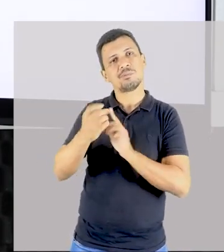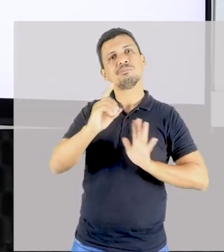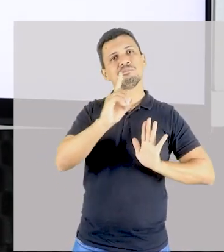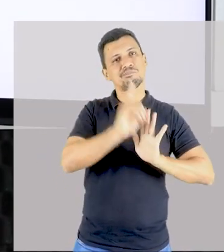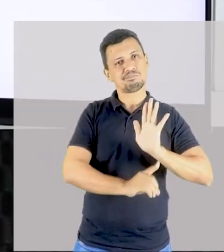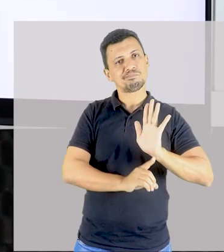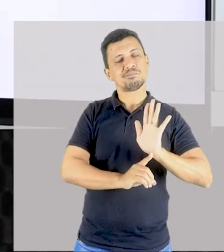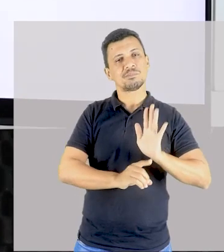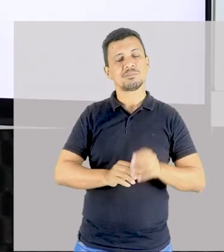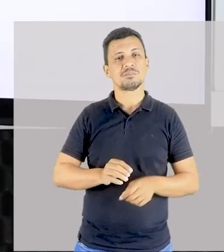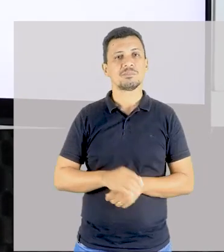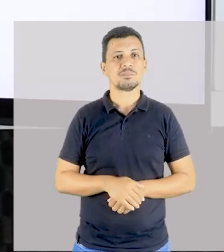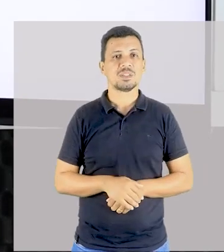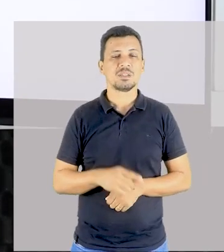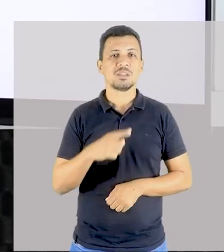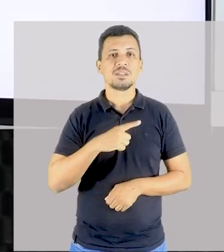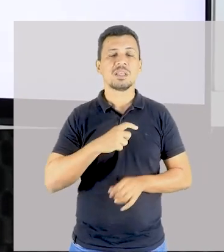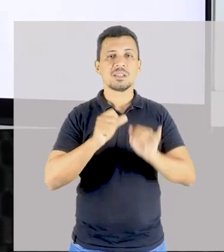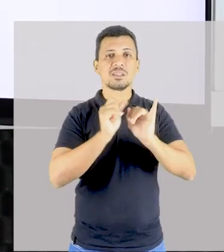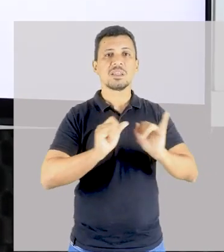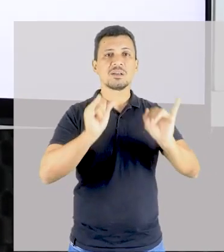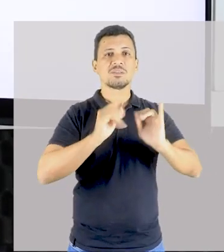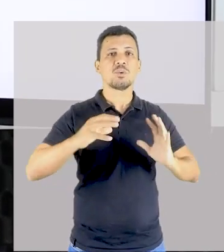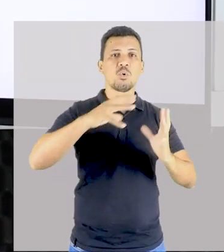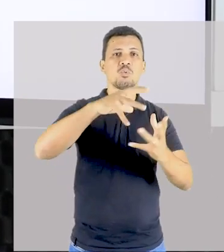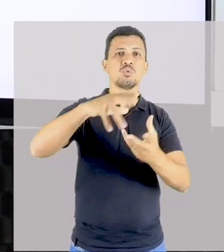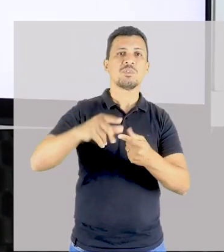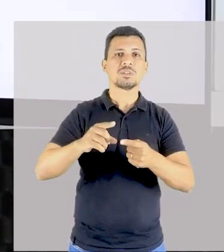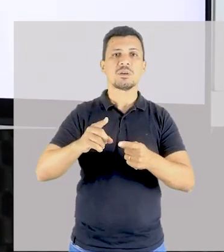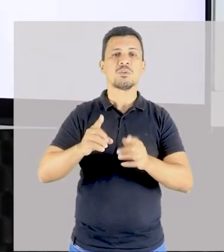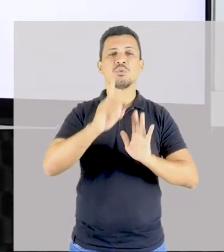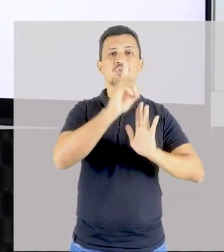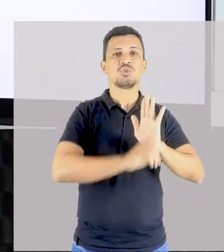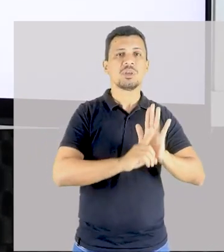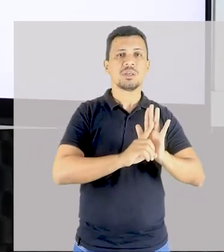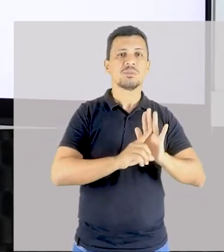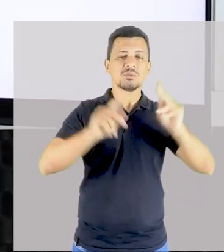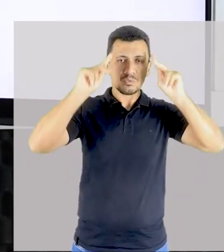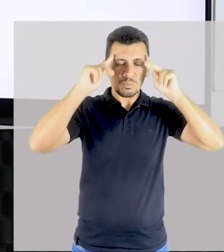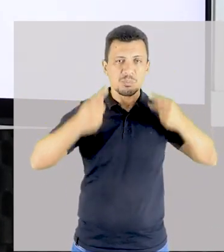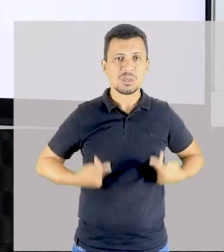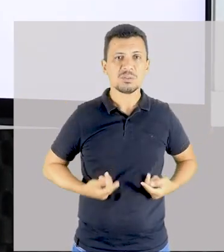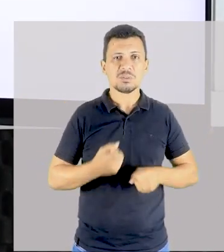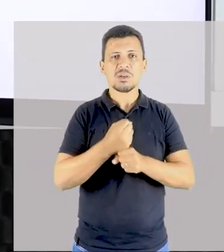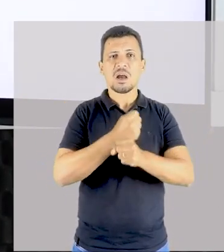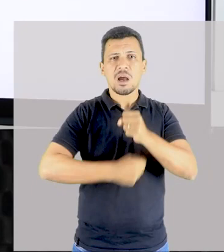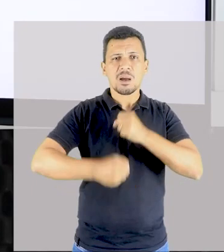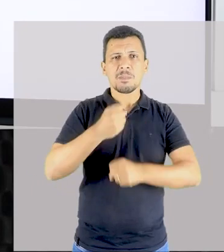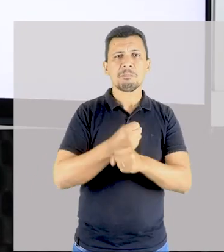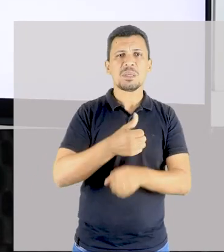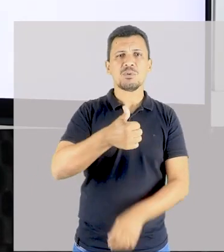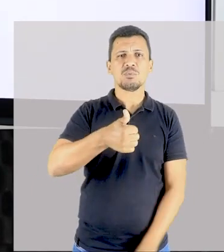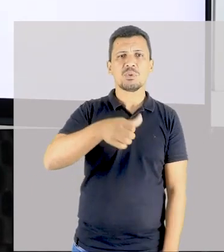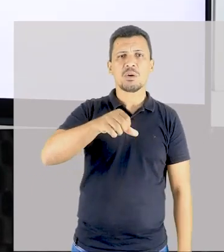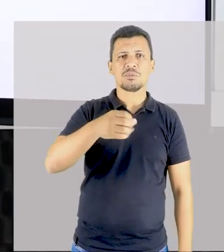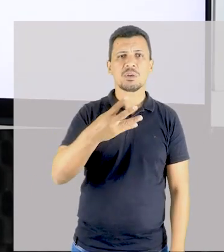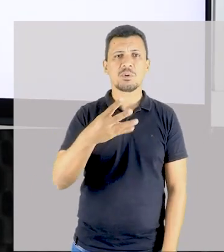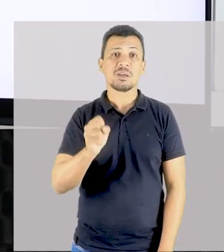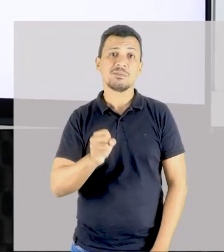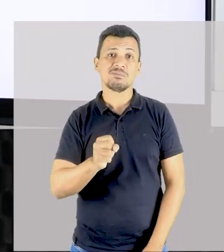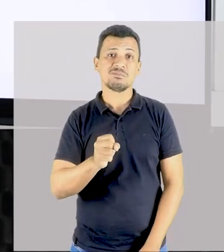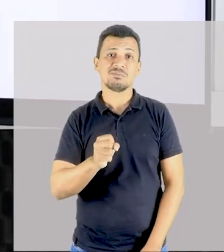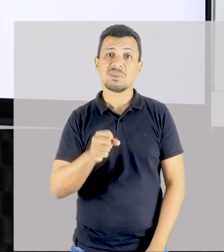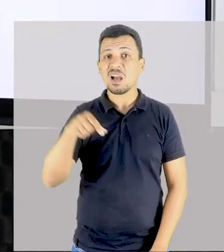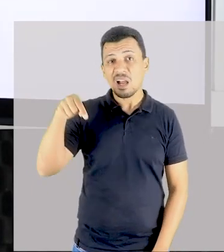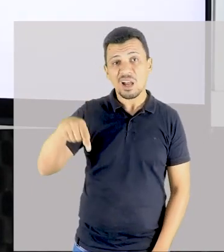apesar de na declaração universal dos direitos humanos lá lá de 48 né anos 40 já tem essa previsão mas no